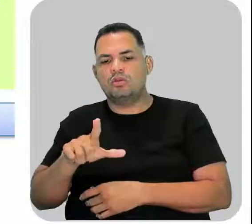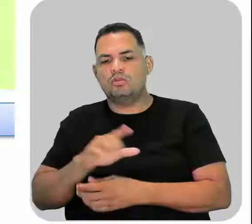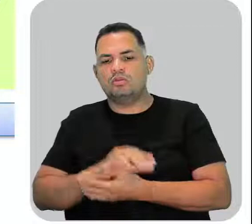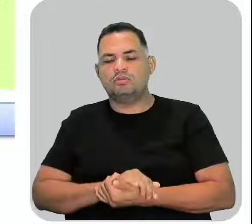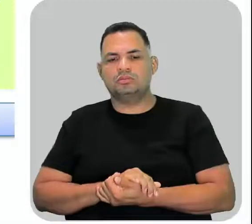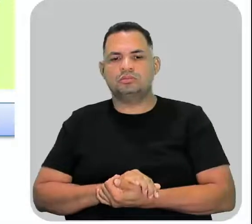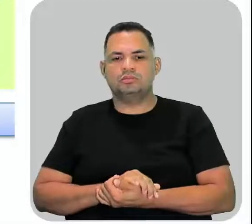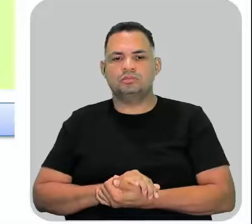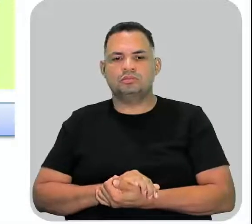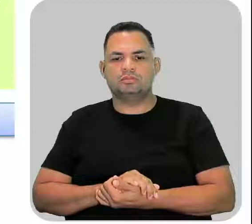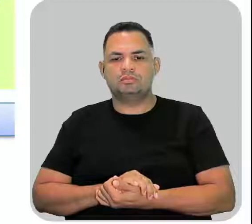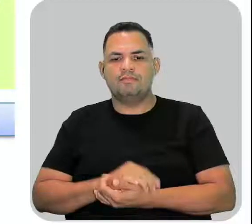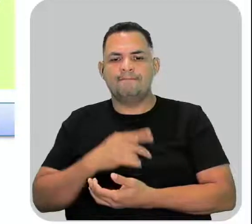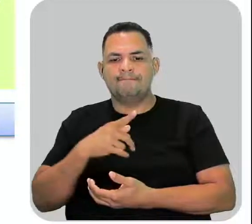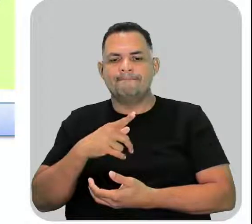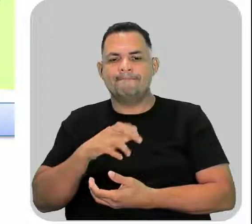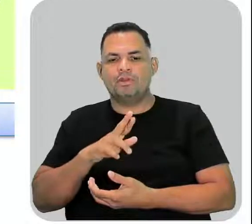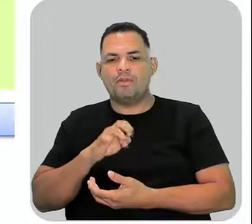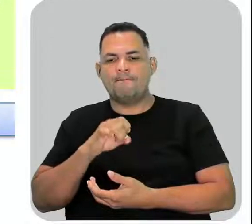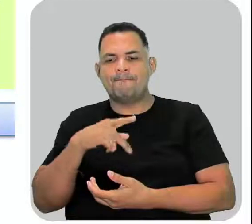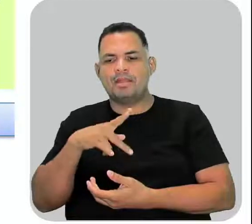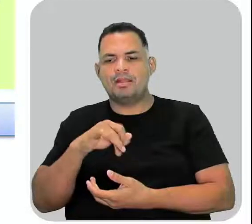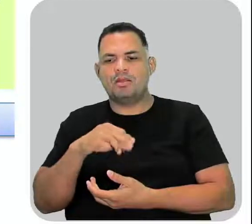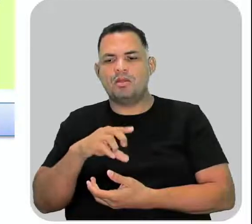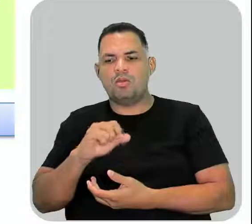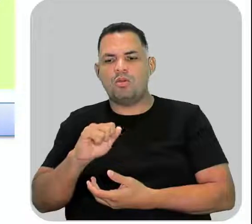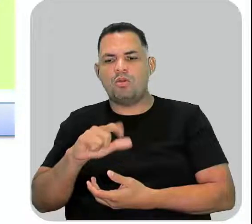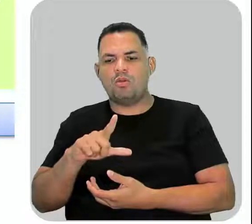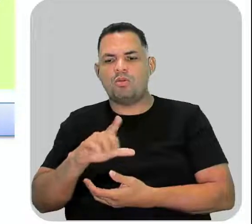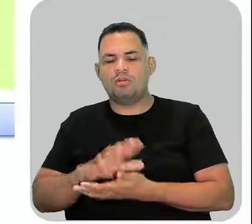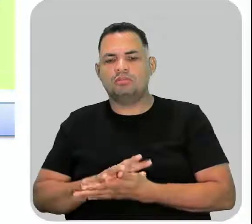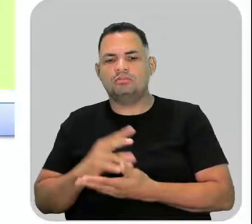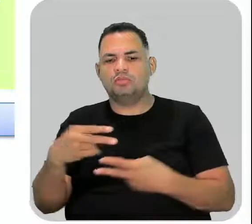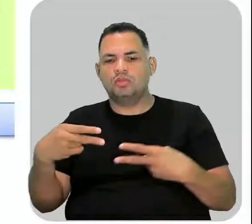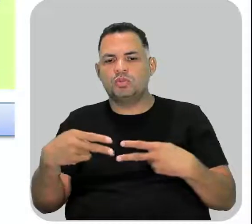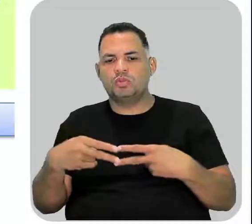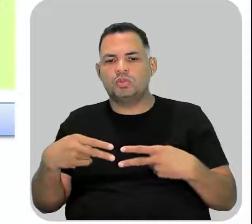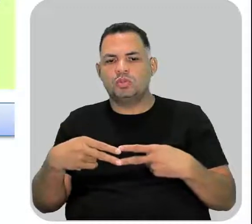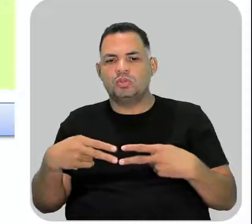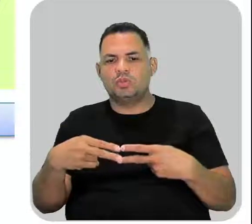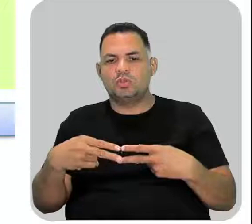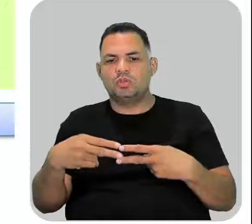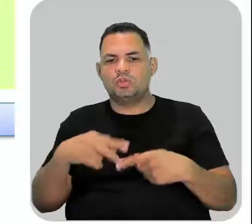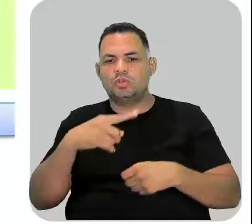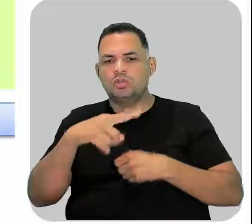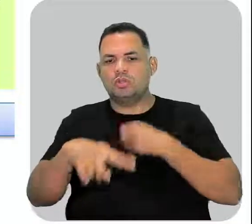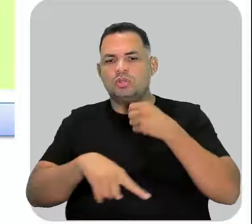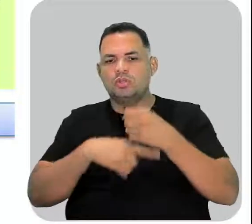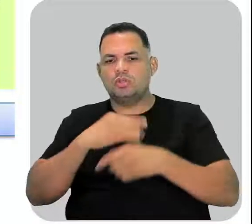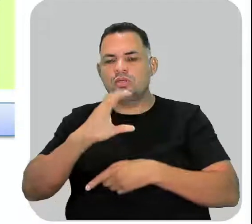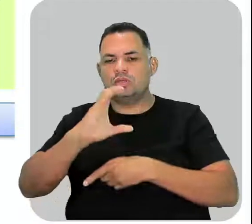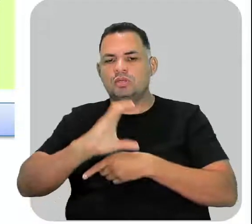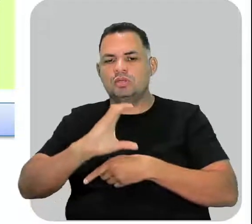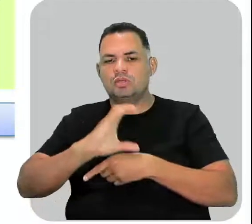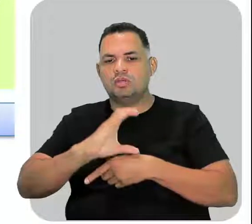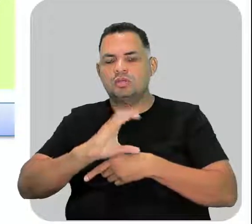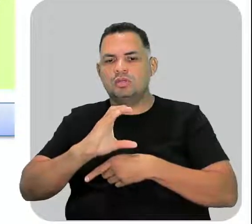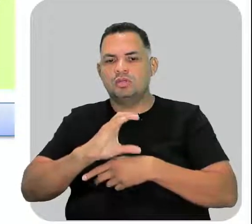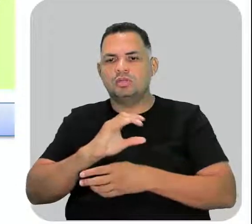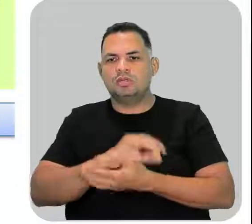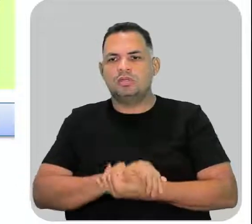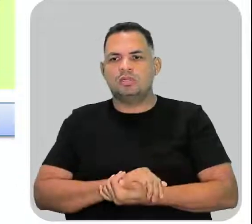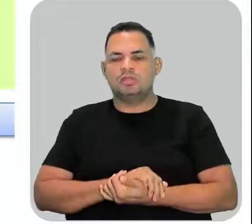propenol. Propenol, ele tem a ligação dupla entre átomos de carbono e a hidroxila ligada a